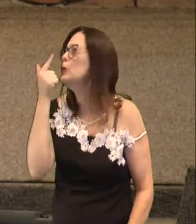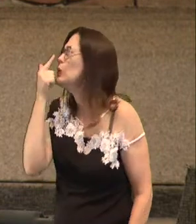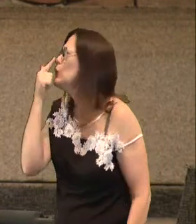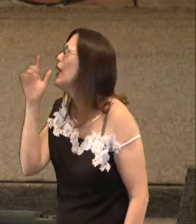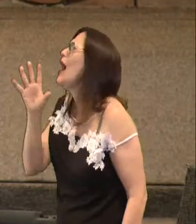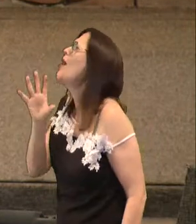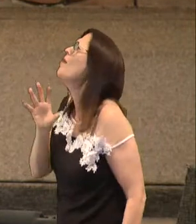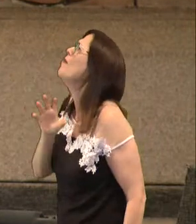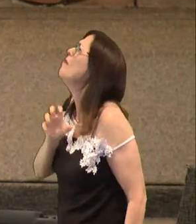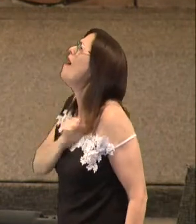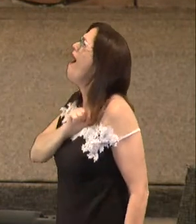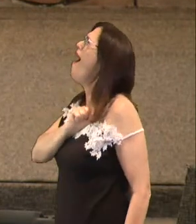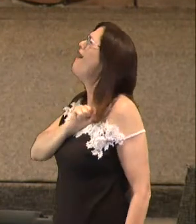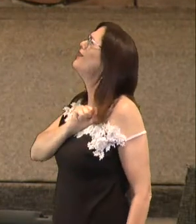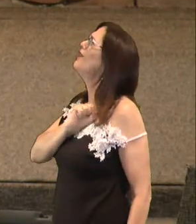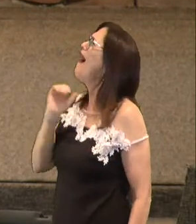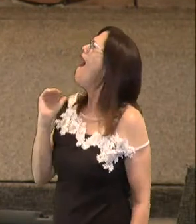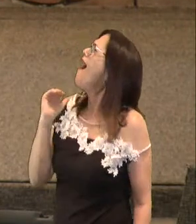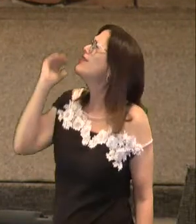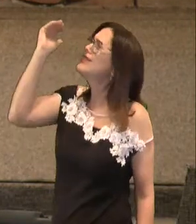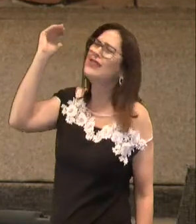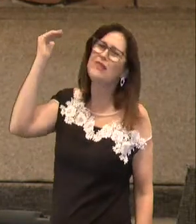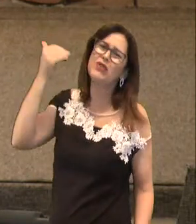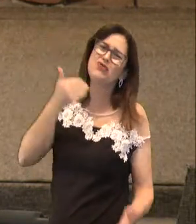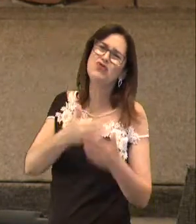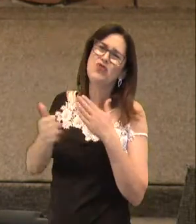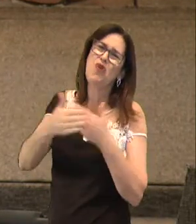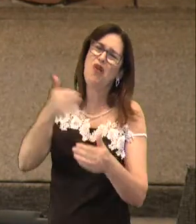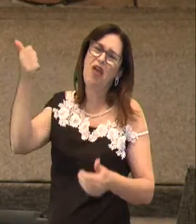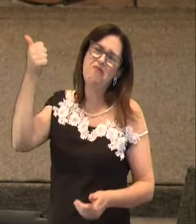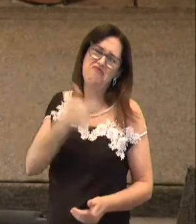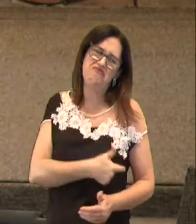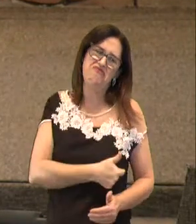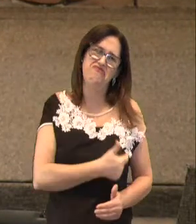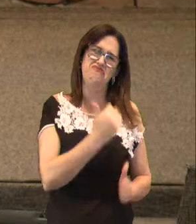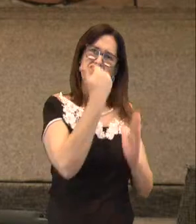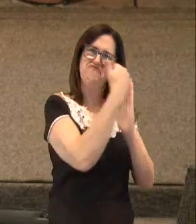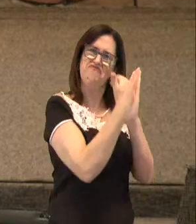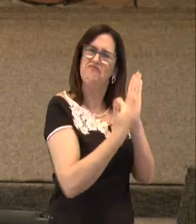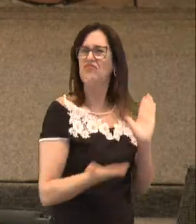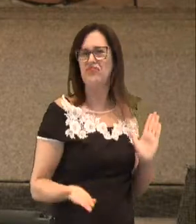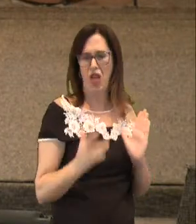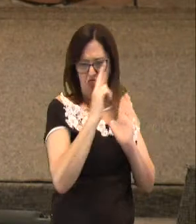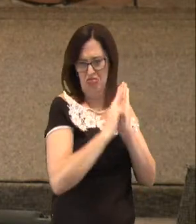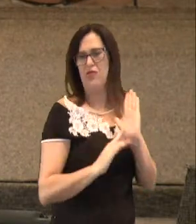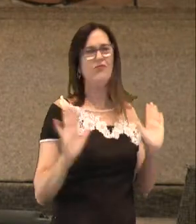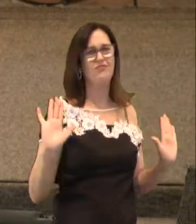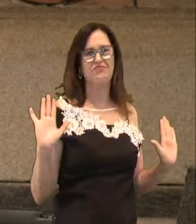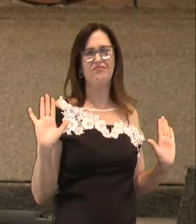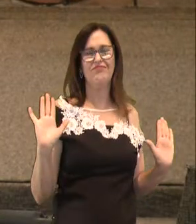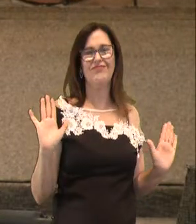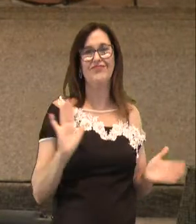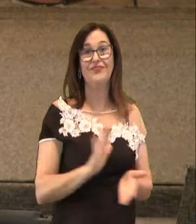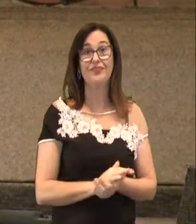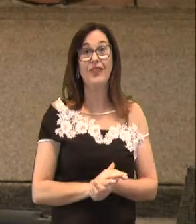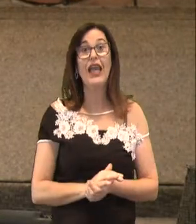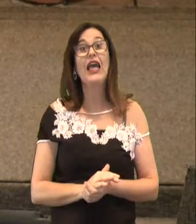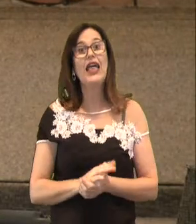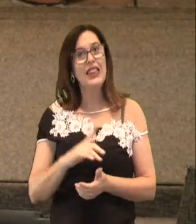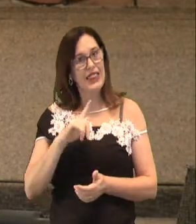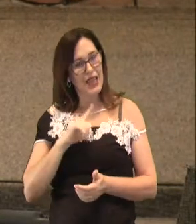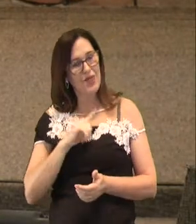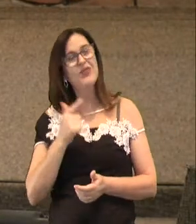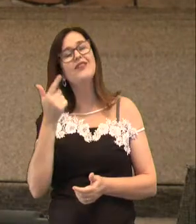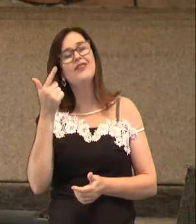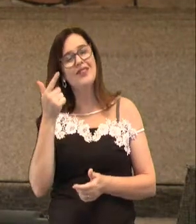amado, Pai acima de toda formalidade e de toda solenidade. Temos ainda mais